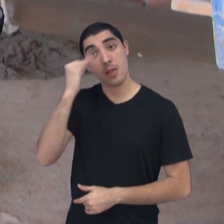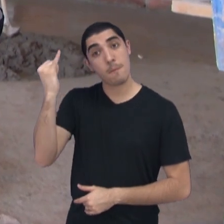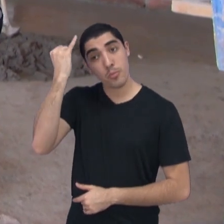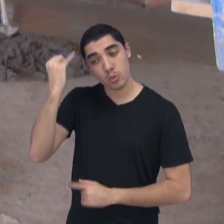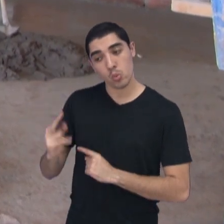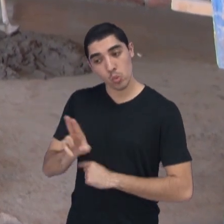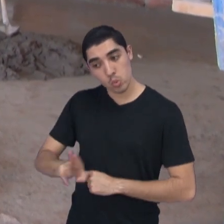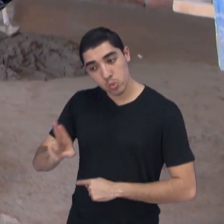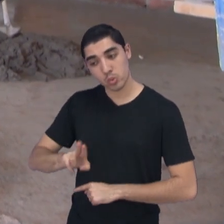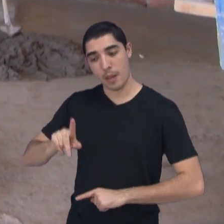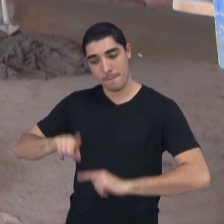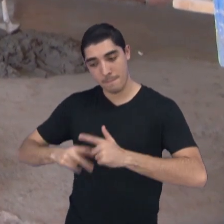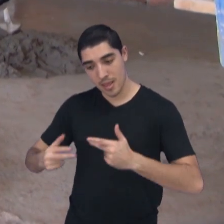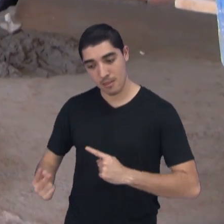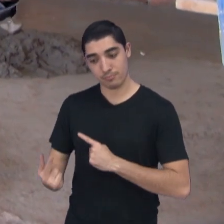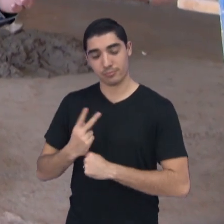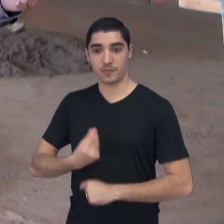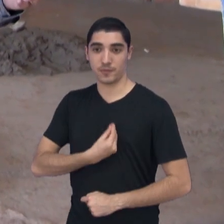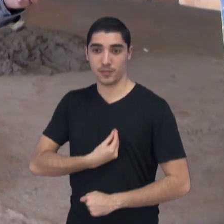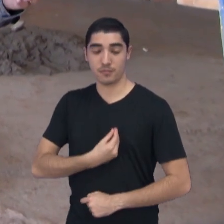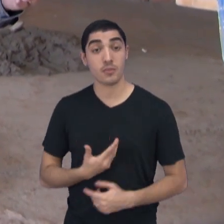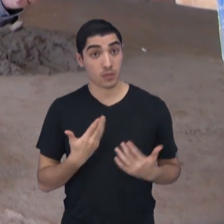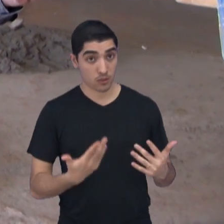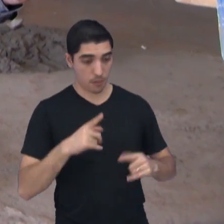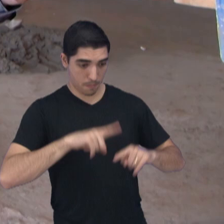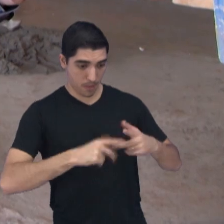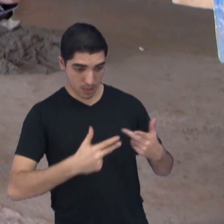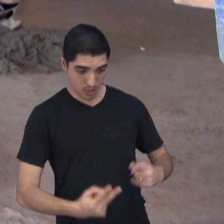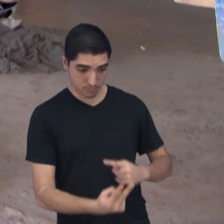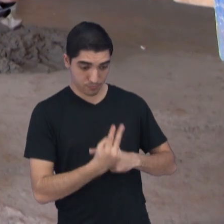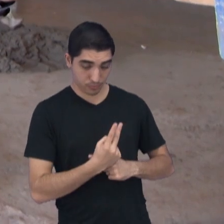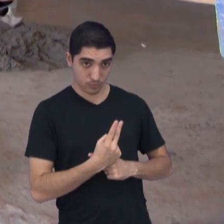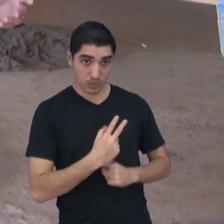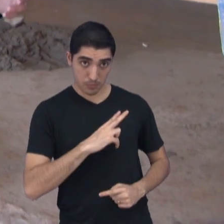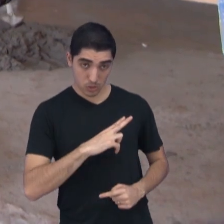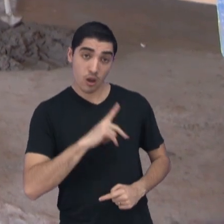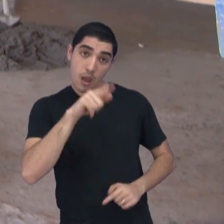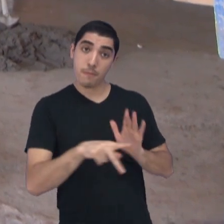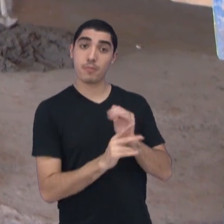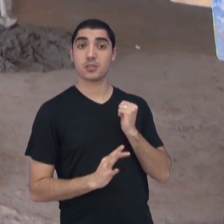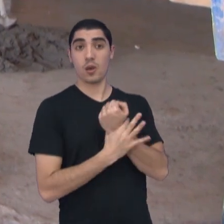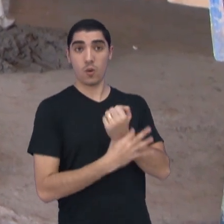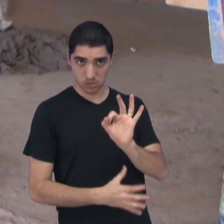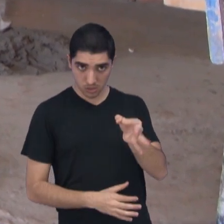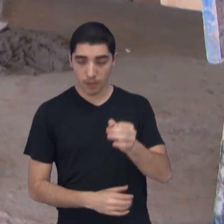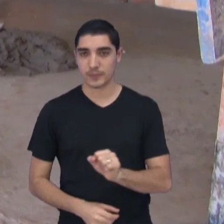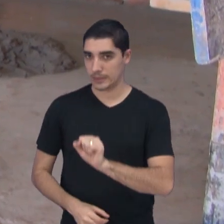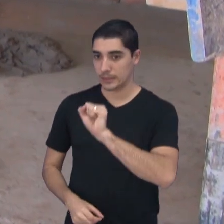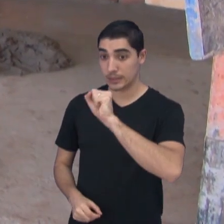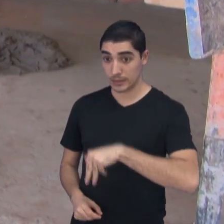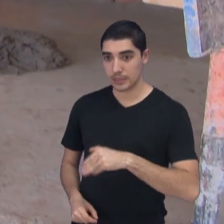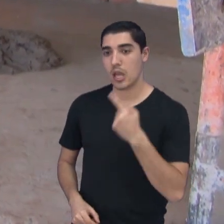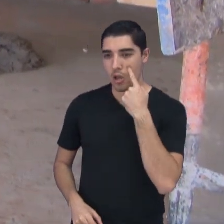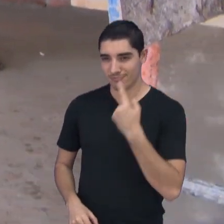dele mesmo. Uhum. O equipamento de segurança nada mais é para a própria segurança do funcionário, sim, né? Sim. Então, por exemplo, a gente vê o Leandro,